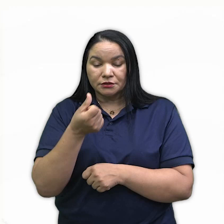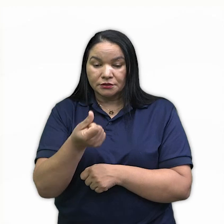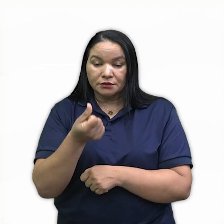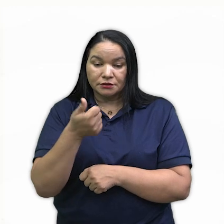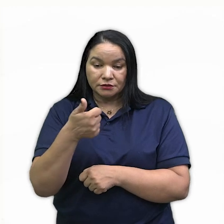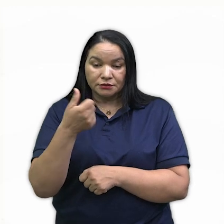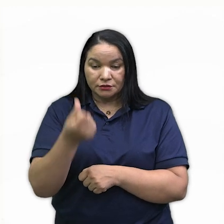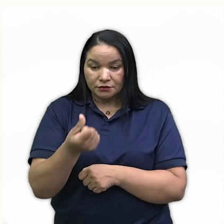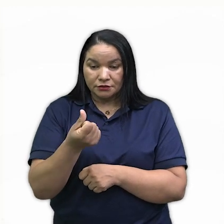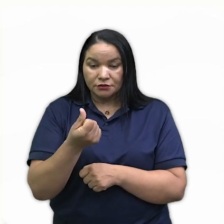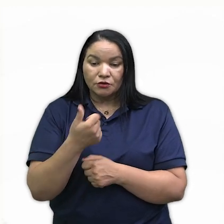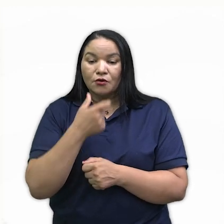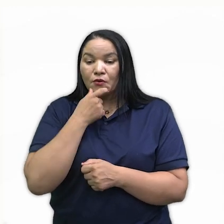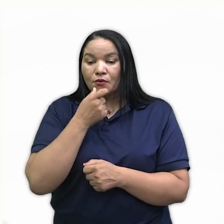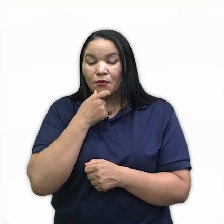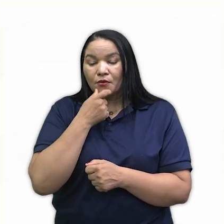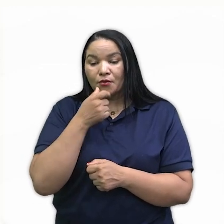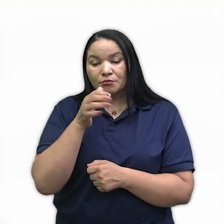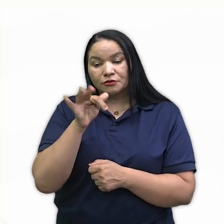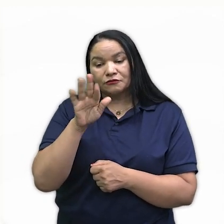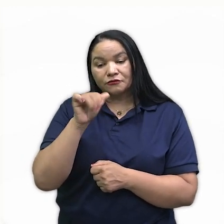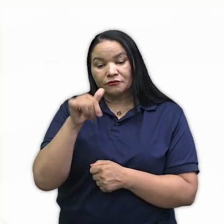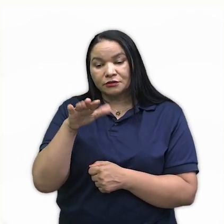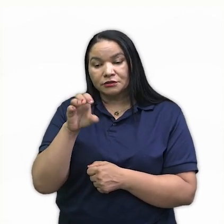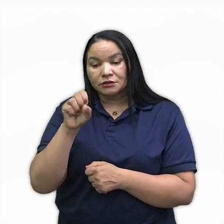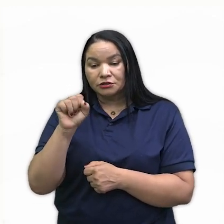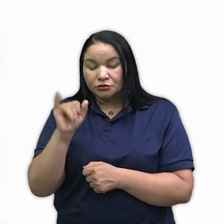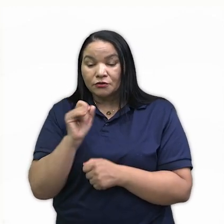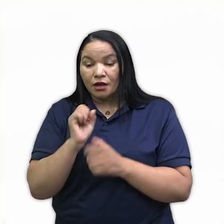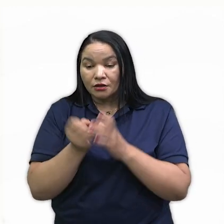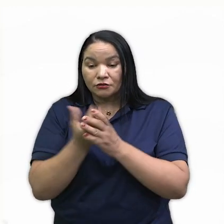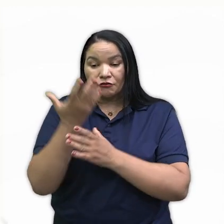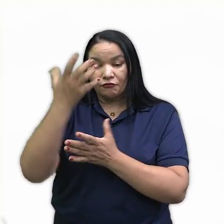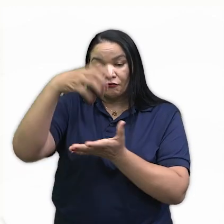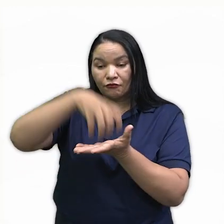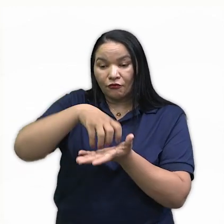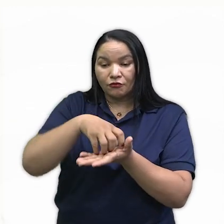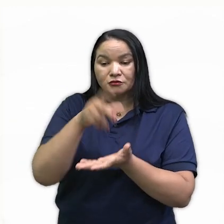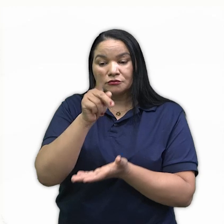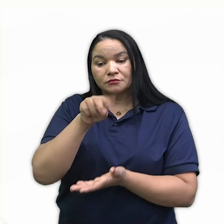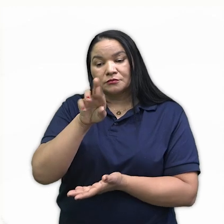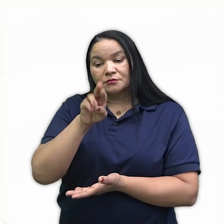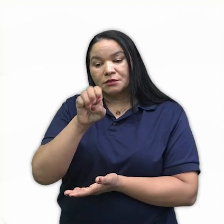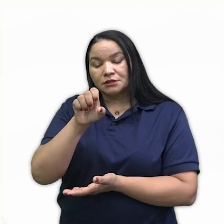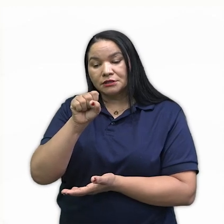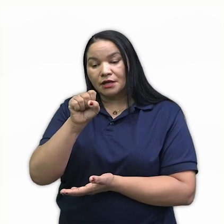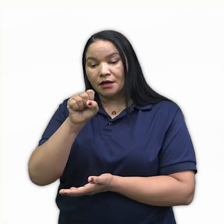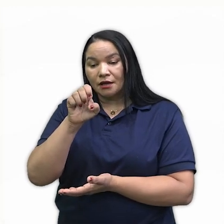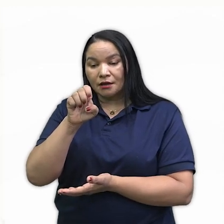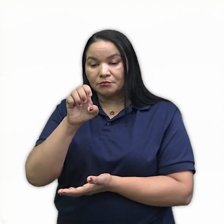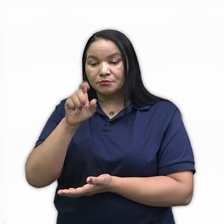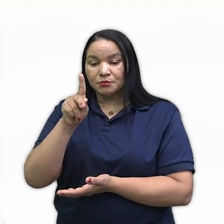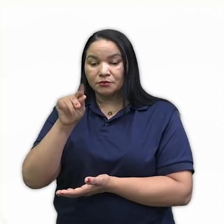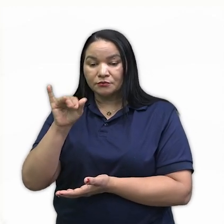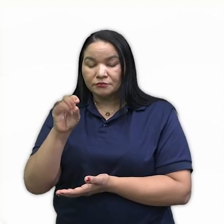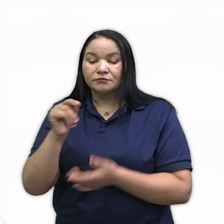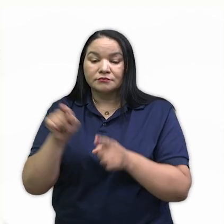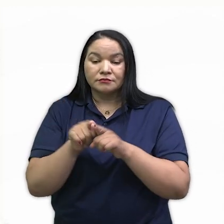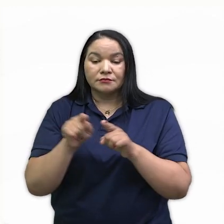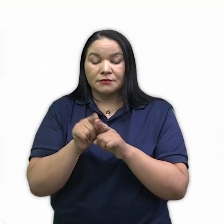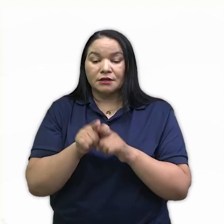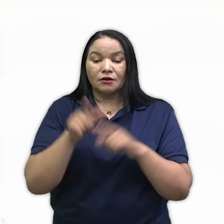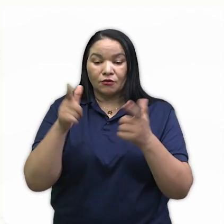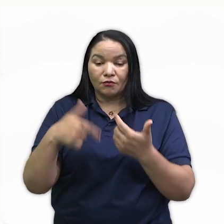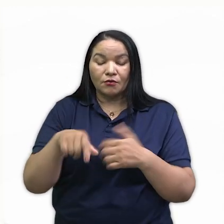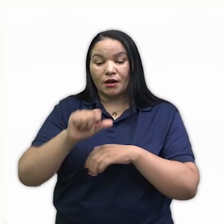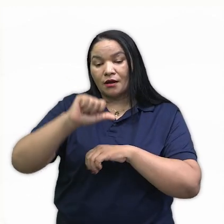de Francisco Caldeira de Castelo Branco, fundaram o Forte do Presépio, que deu origem à cidade de Belém, que é a capital do estado do